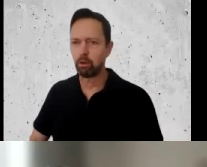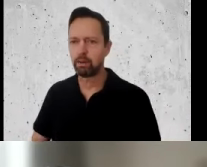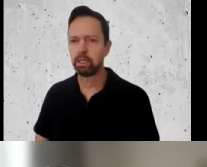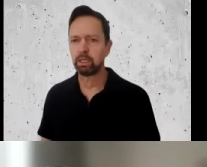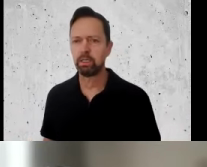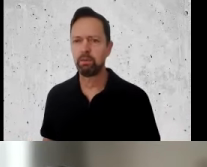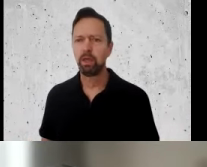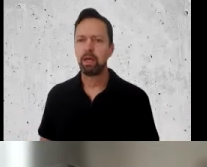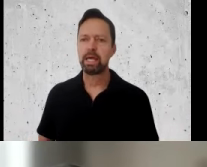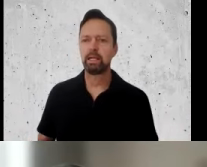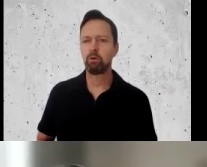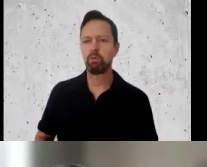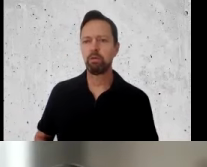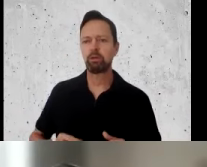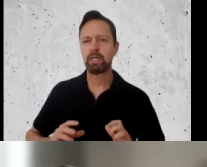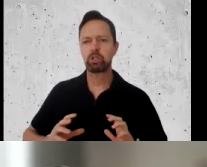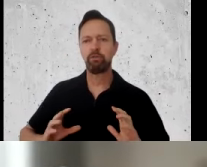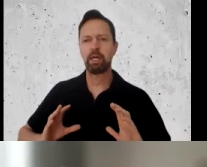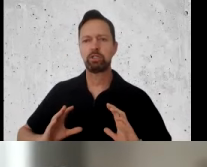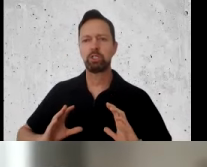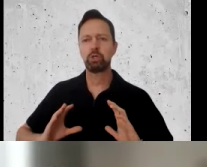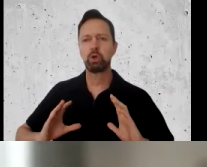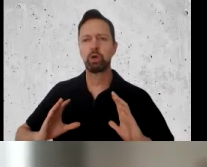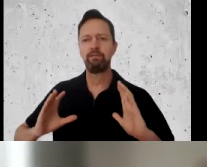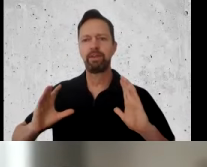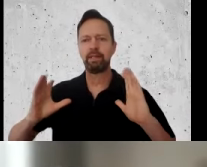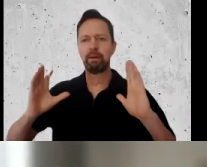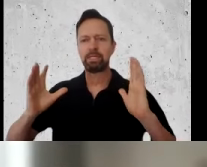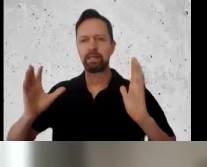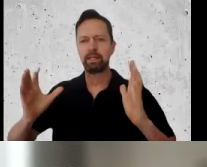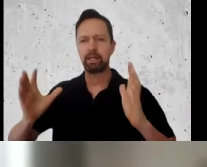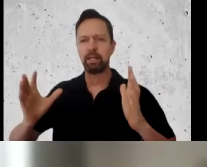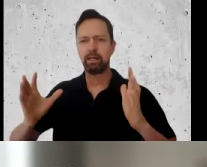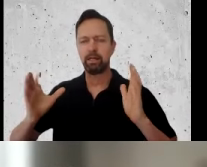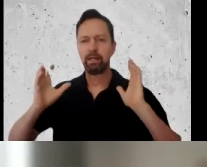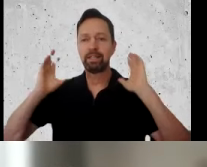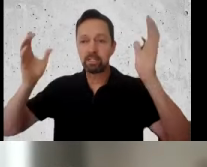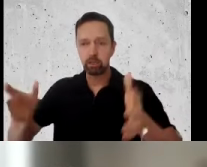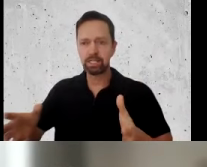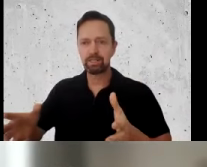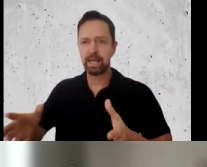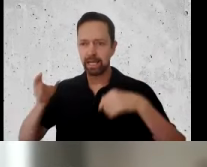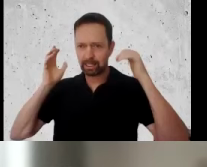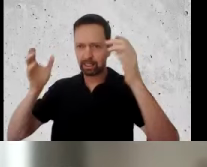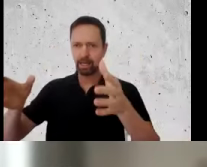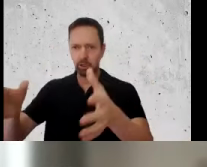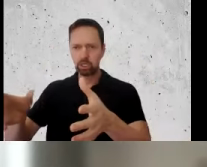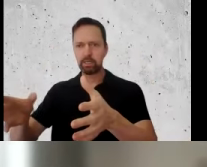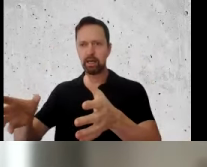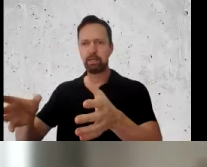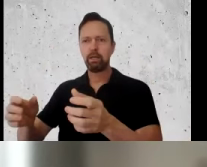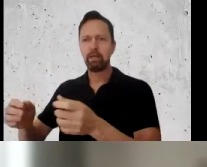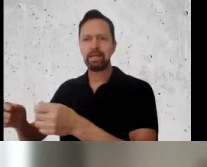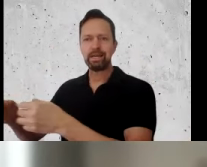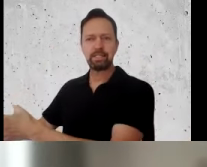tipo a Caloi americana, e ela, em algum momento, ela decidiu que só ia vender a bicicleta dela nas lojas dela. Ela ia ter a